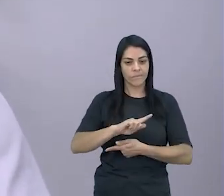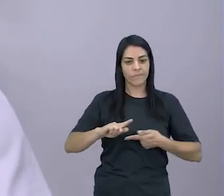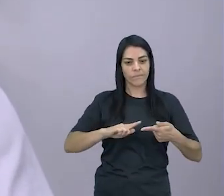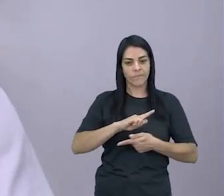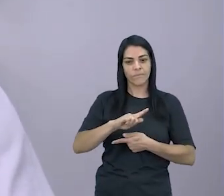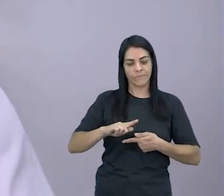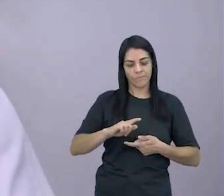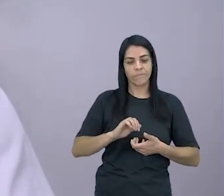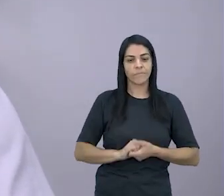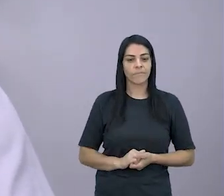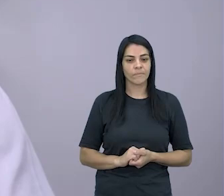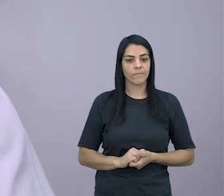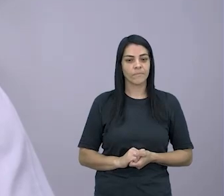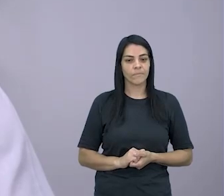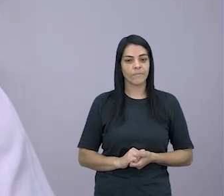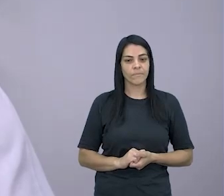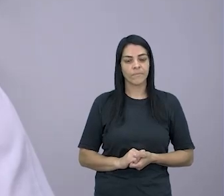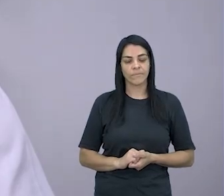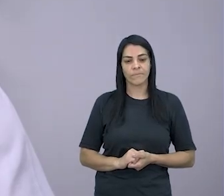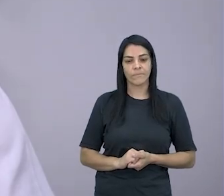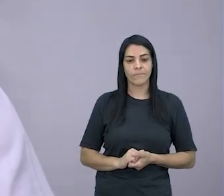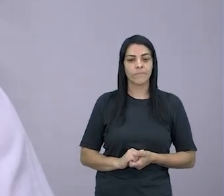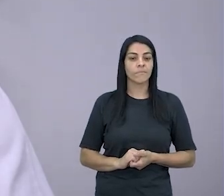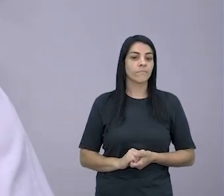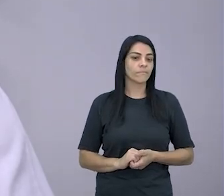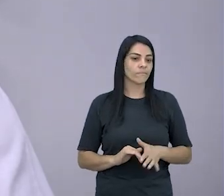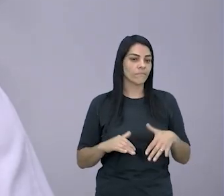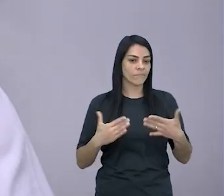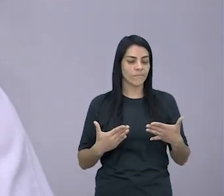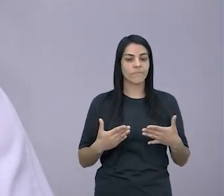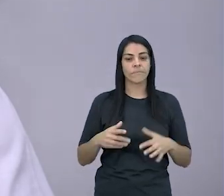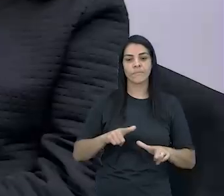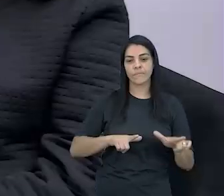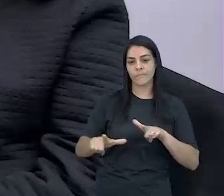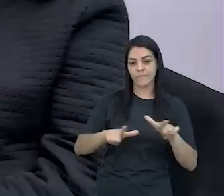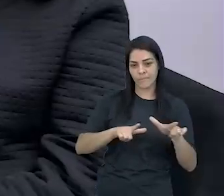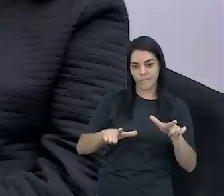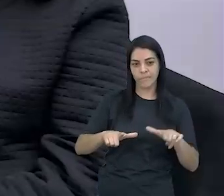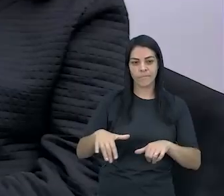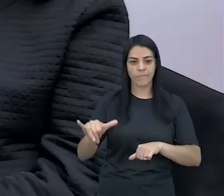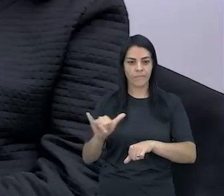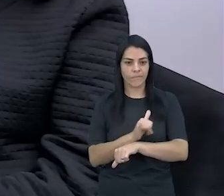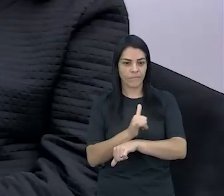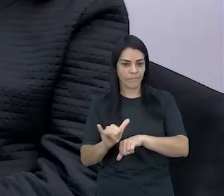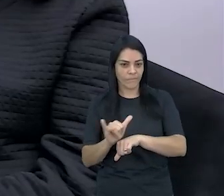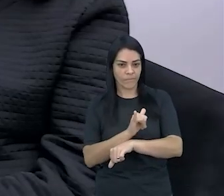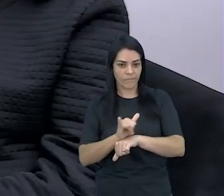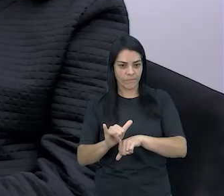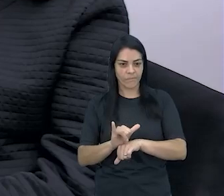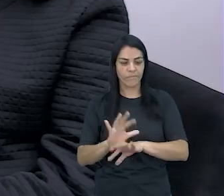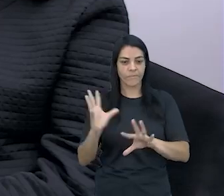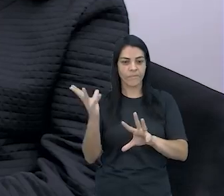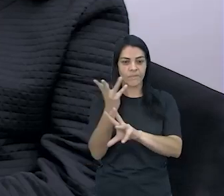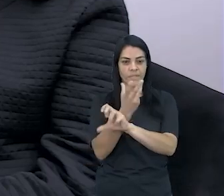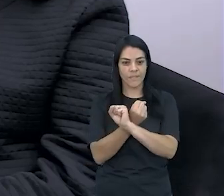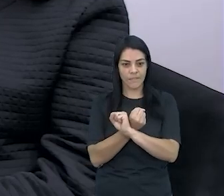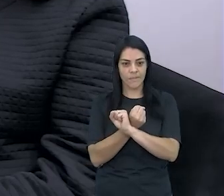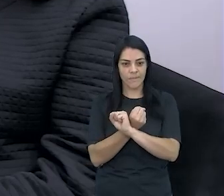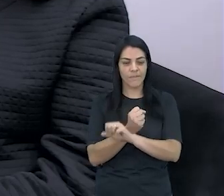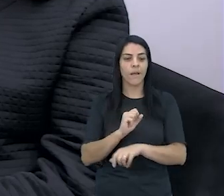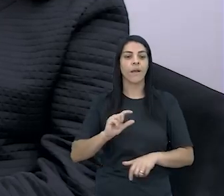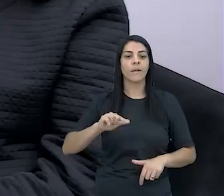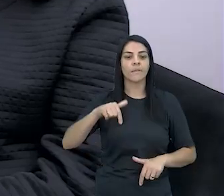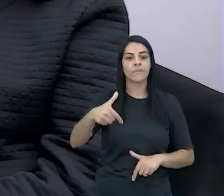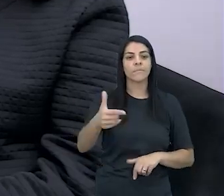mestre Ademir. Olha aí. O Murilo também. Estão trabalhando de forma transdisciplinar com as outras